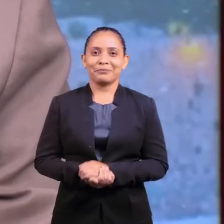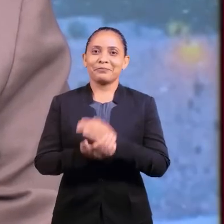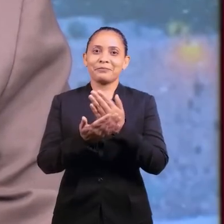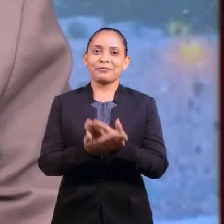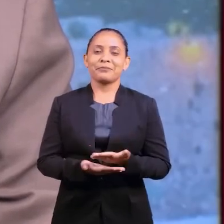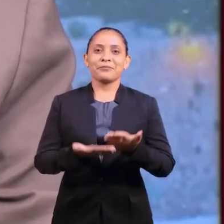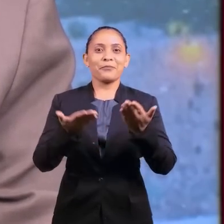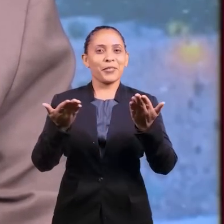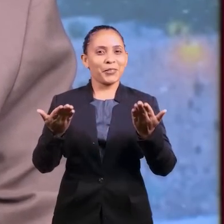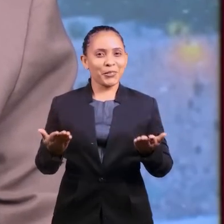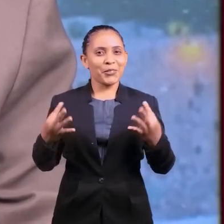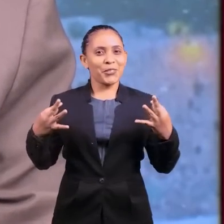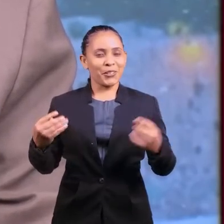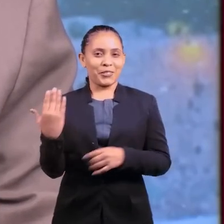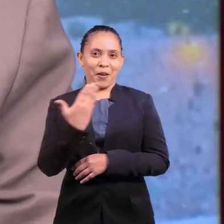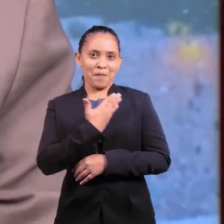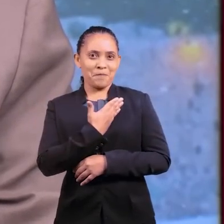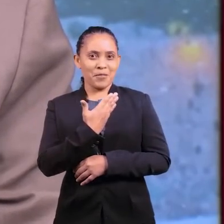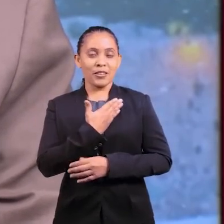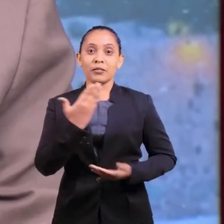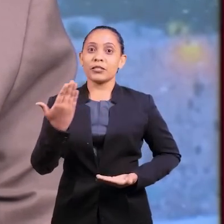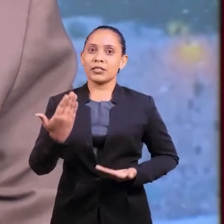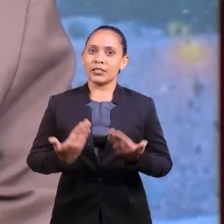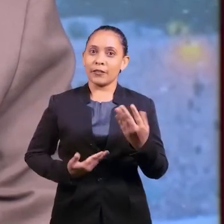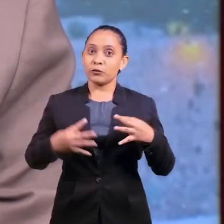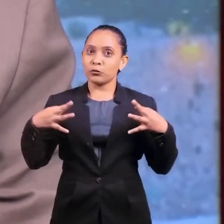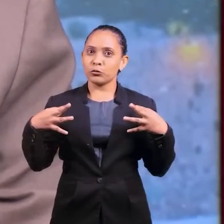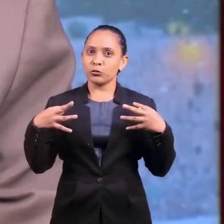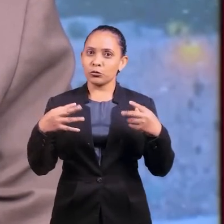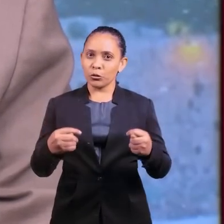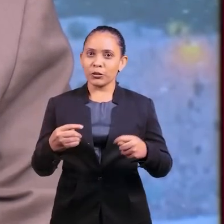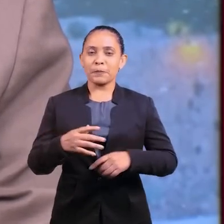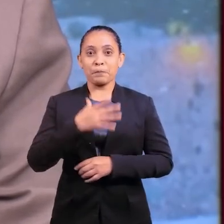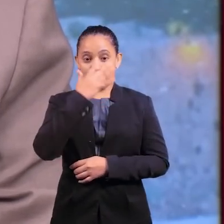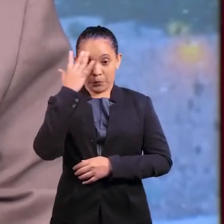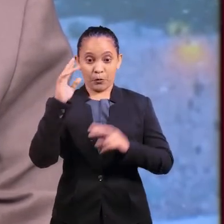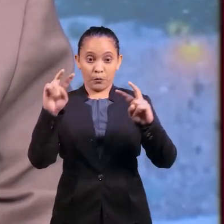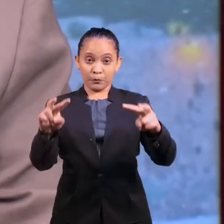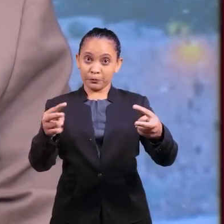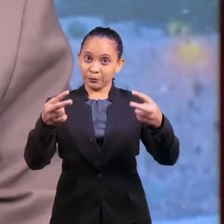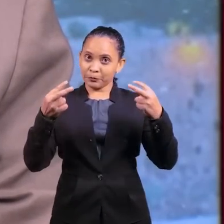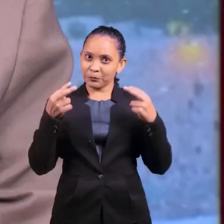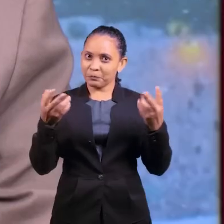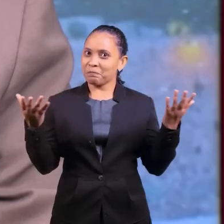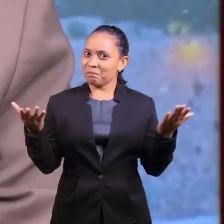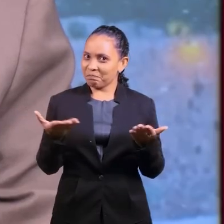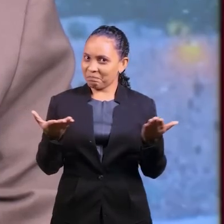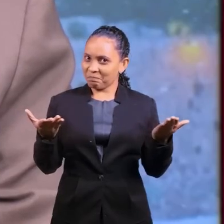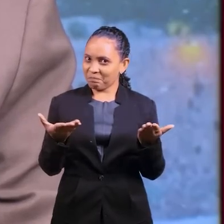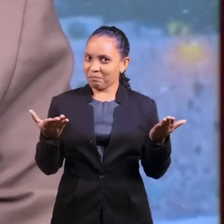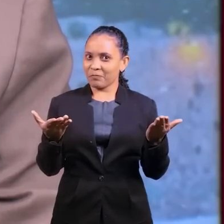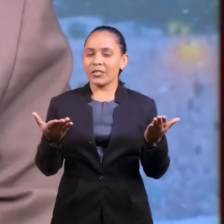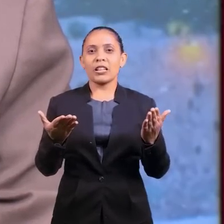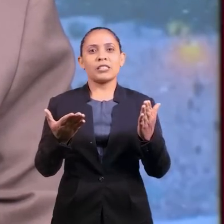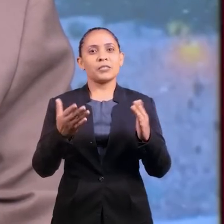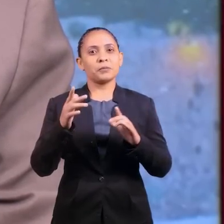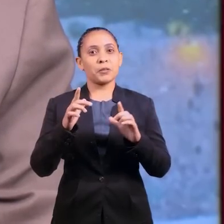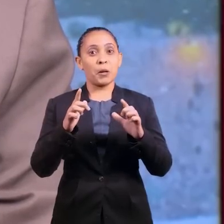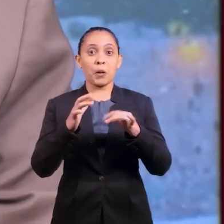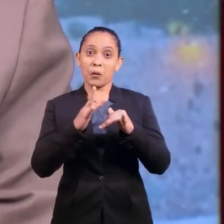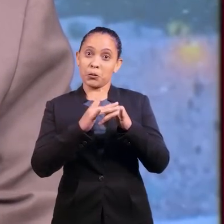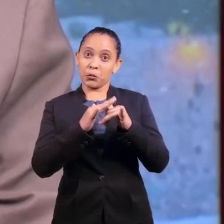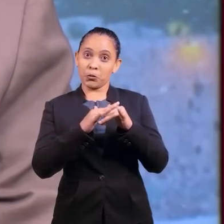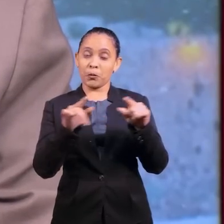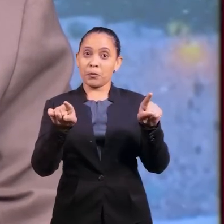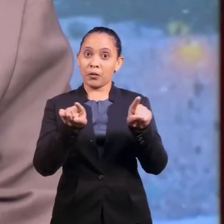Eu saúdo a todos os nossos amigos, nossos irmãos, todos aqueles que estão conosco, conectados aqui no nosso canal do YouTube ou nas